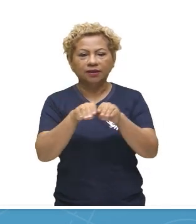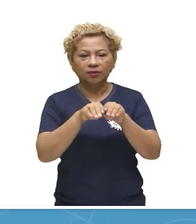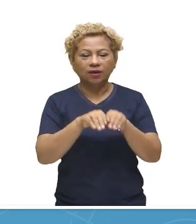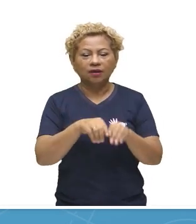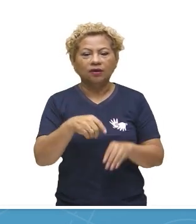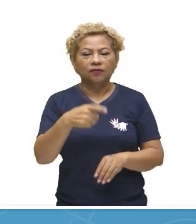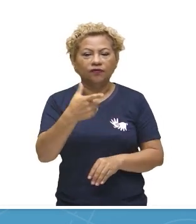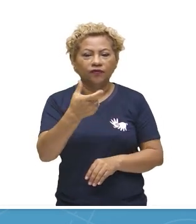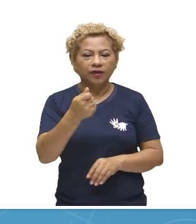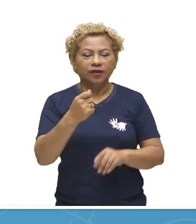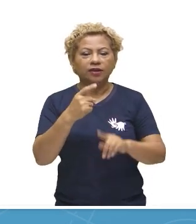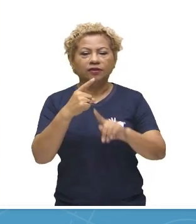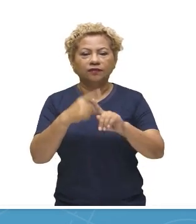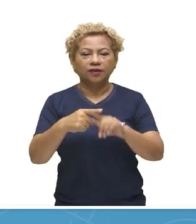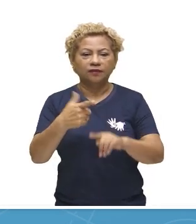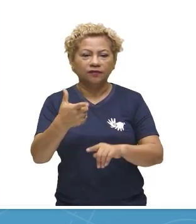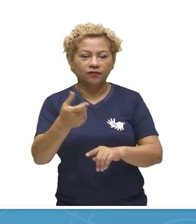400.